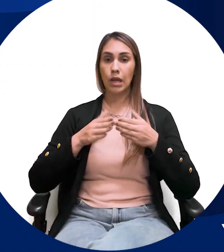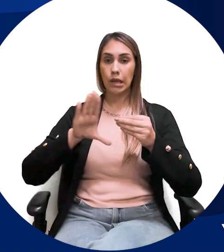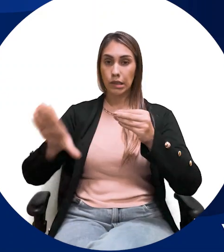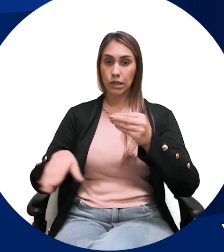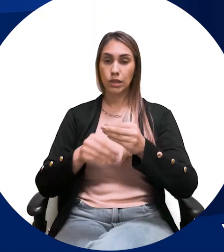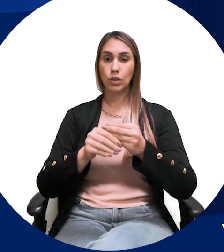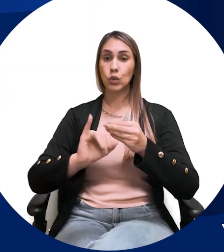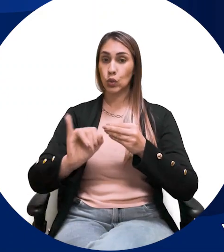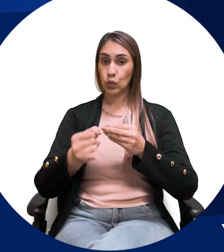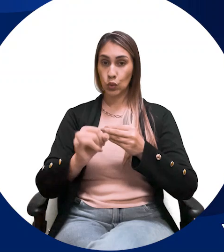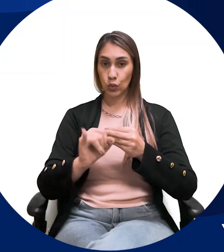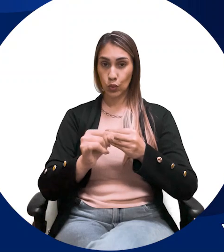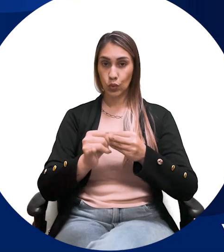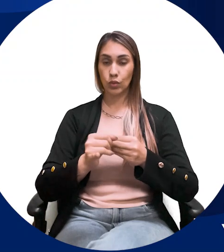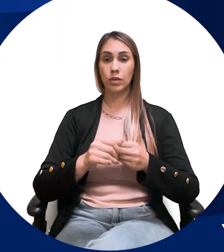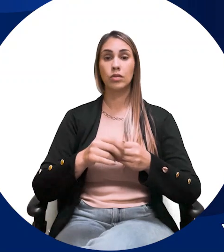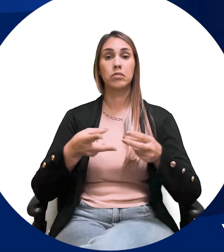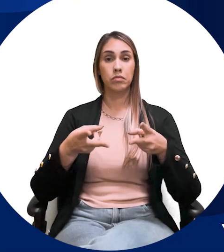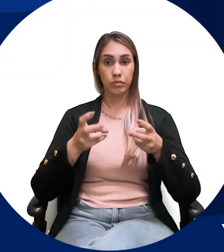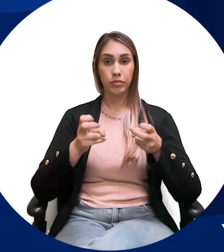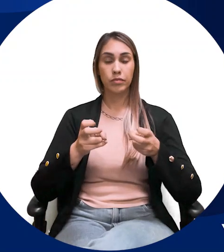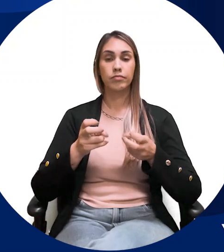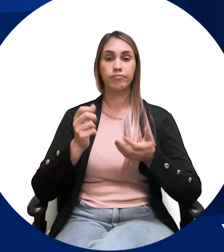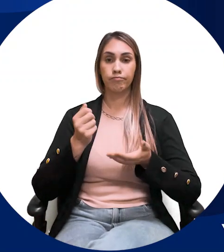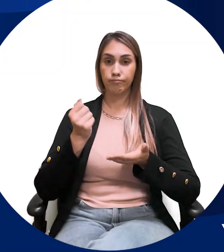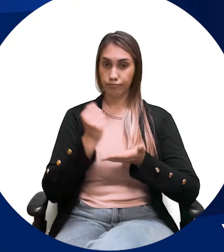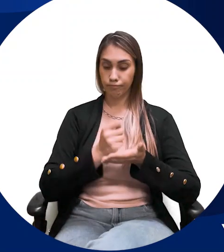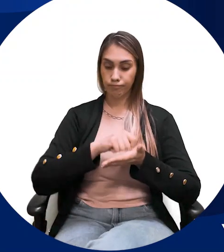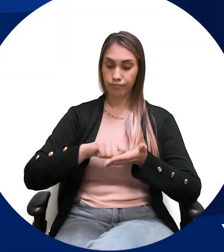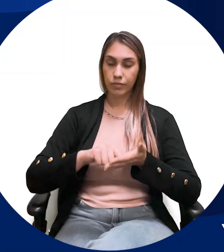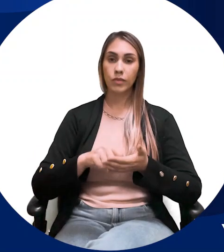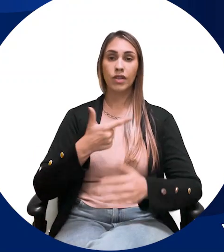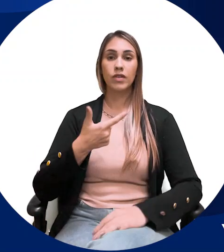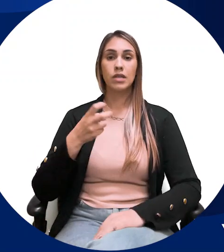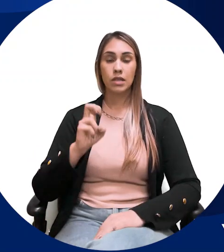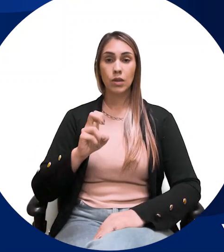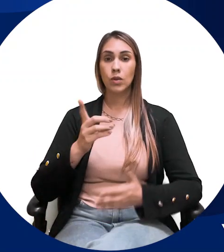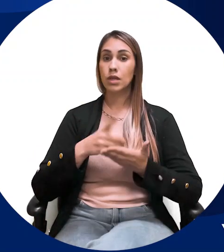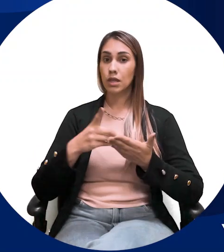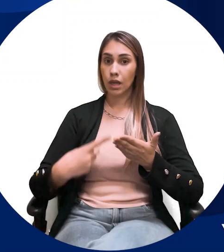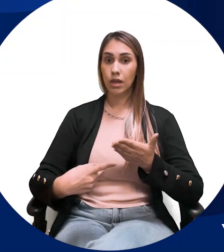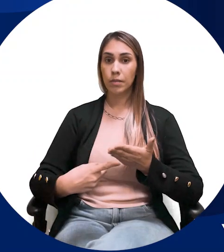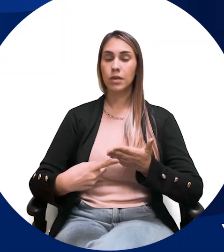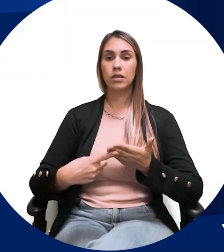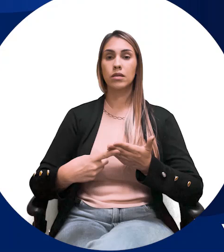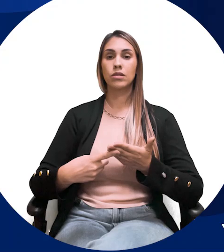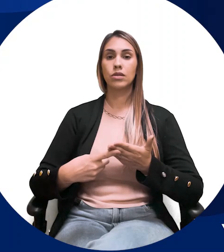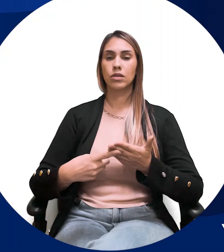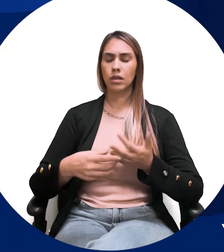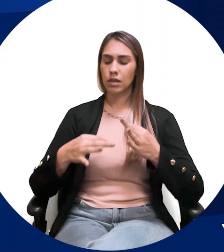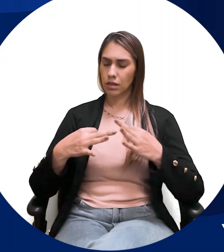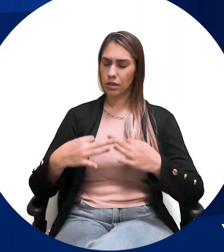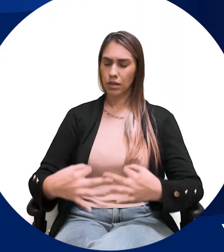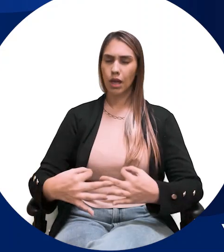afastamento, acrescidos de juros e correção monetária com reconhecimento de firma. 25. Declaração